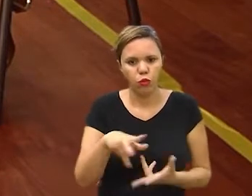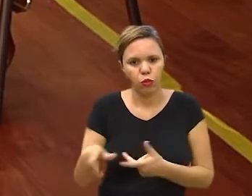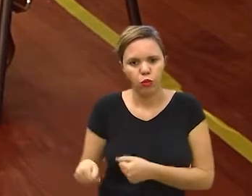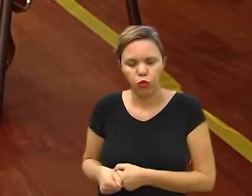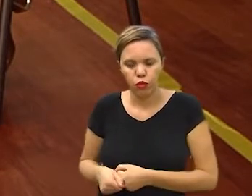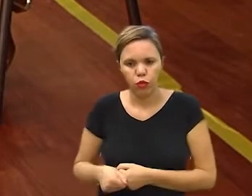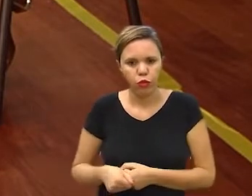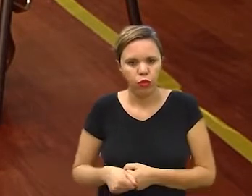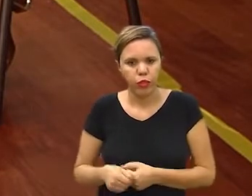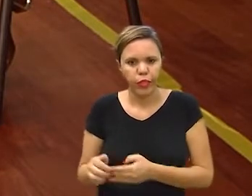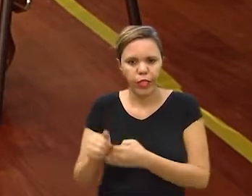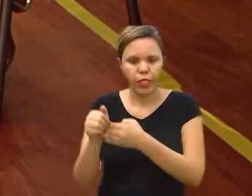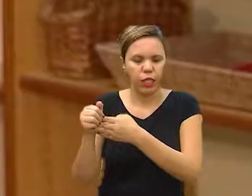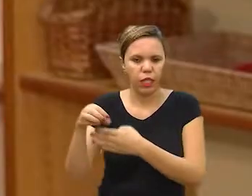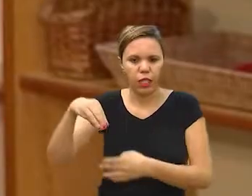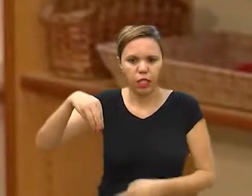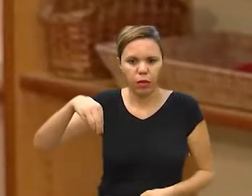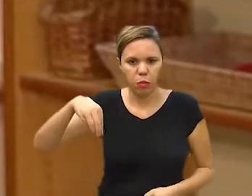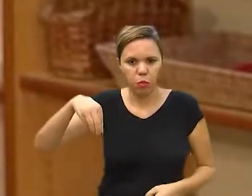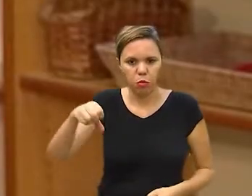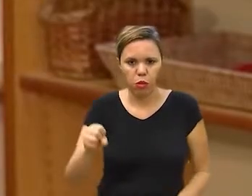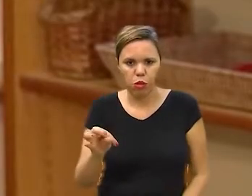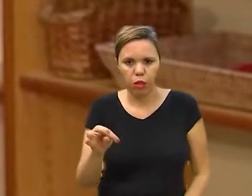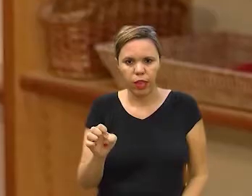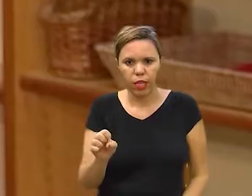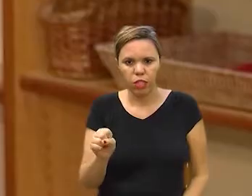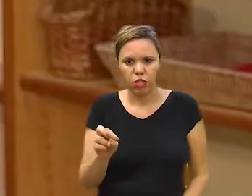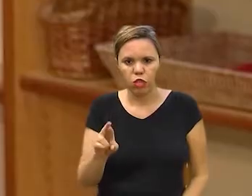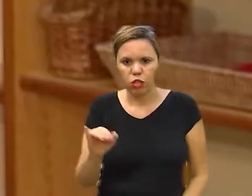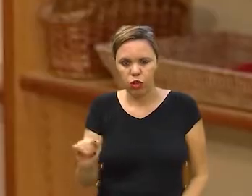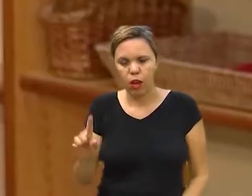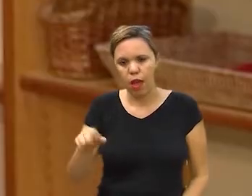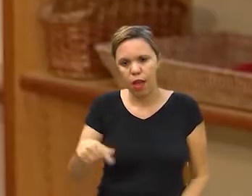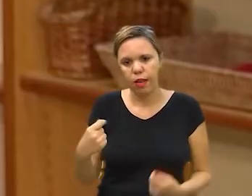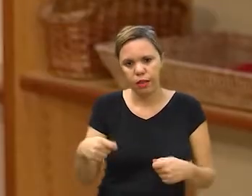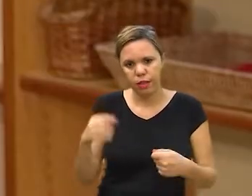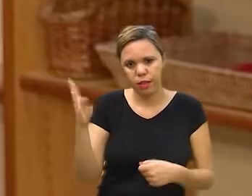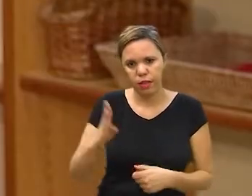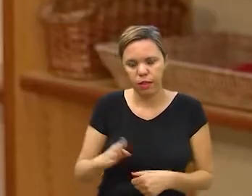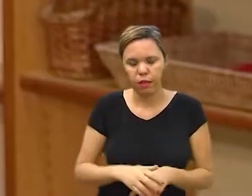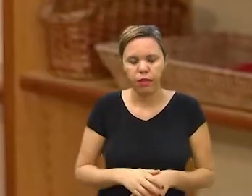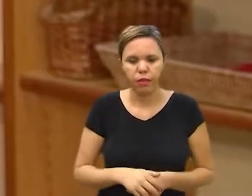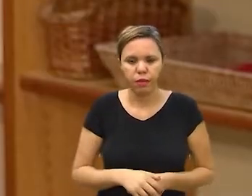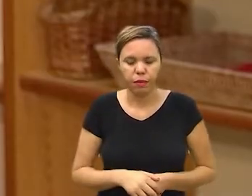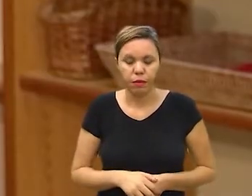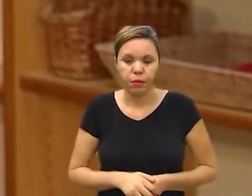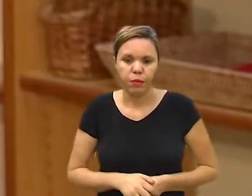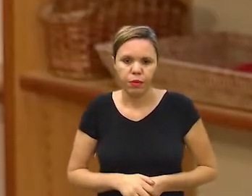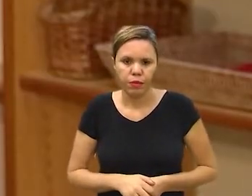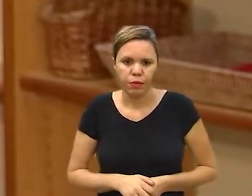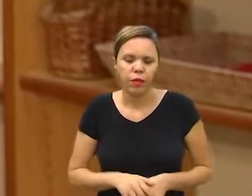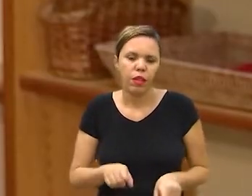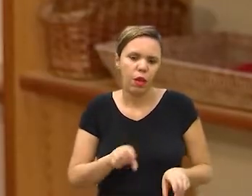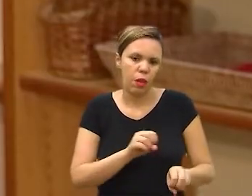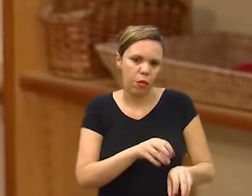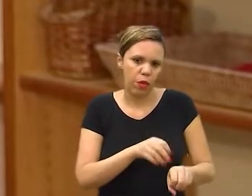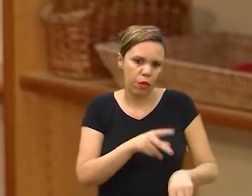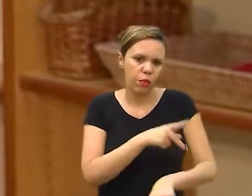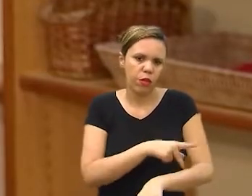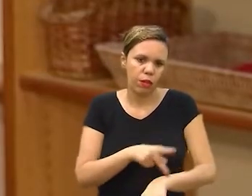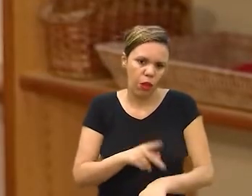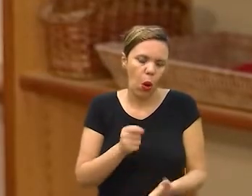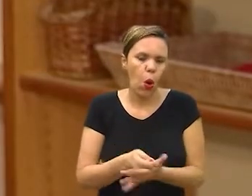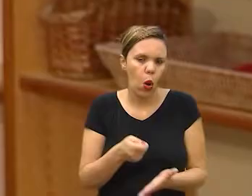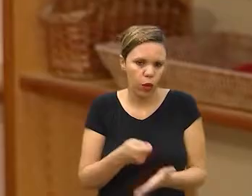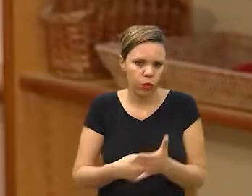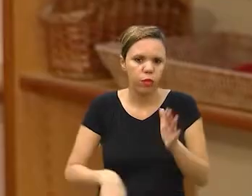Guia Montessori. Guia Montessori. E aí, no Brasil, é necessário, além de uma formação de pedagogia, que é